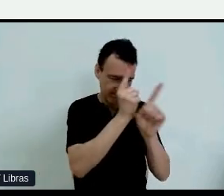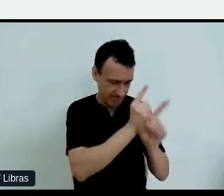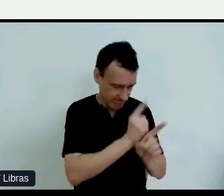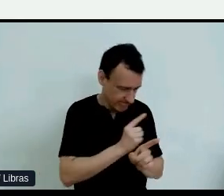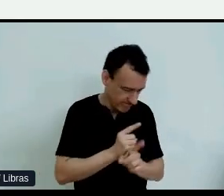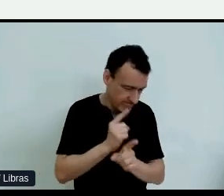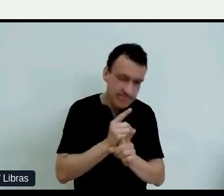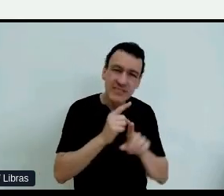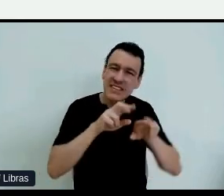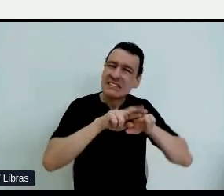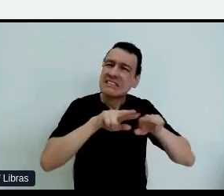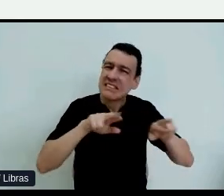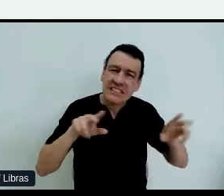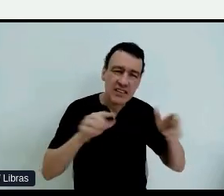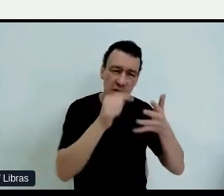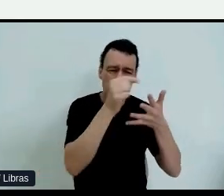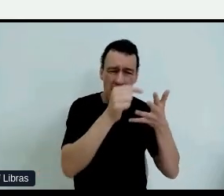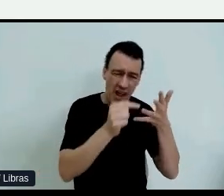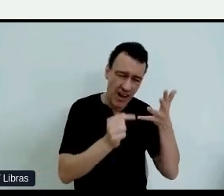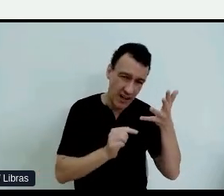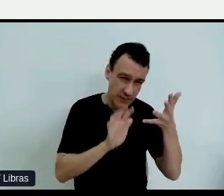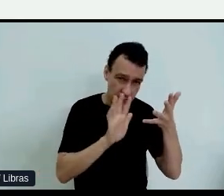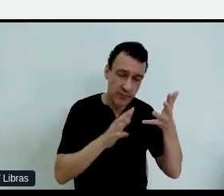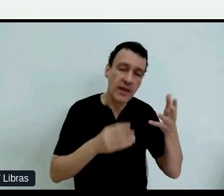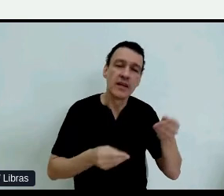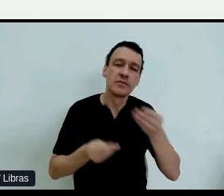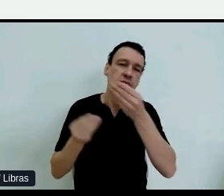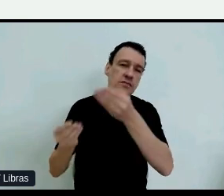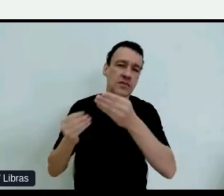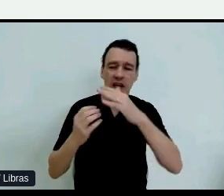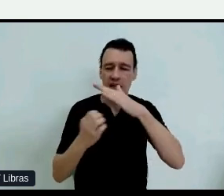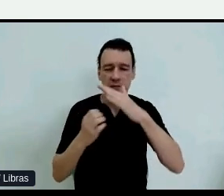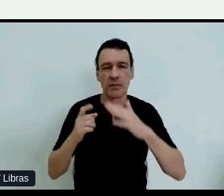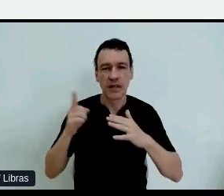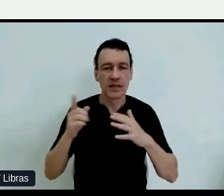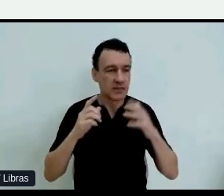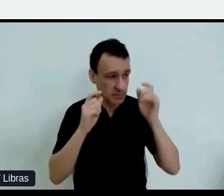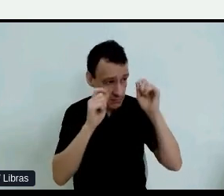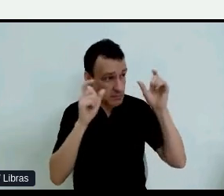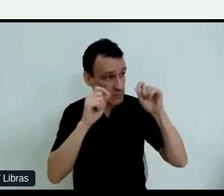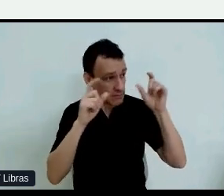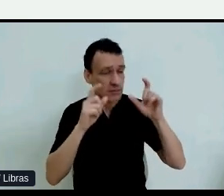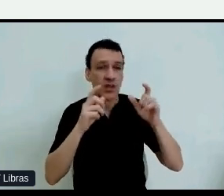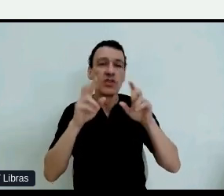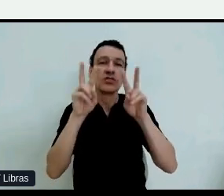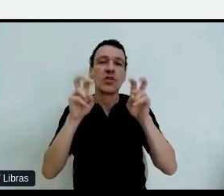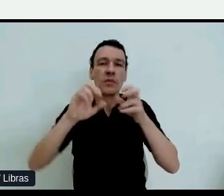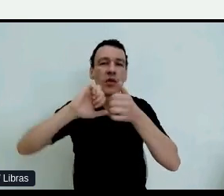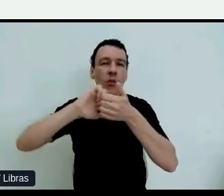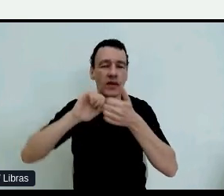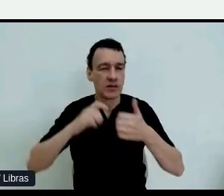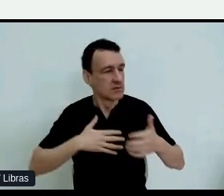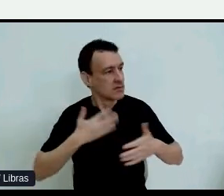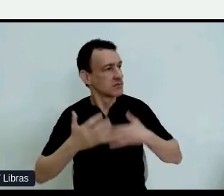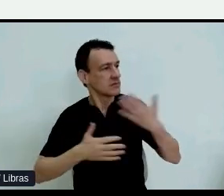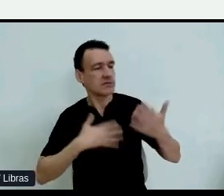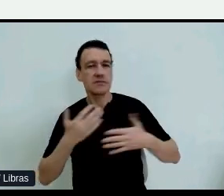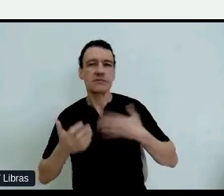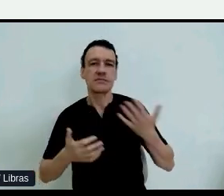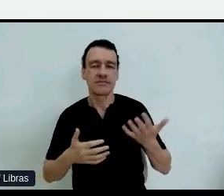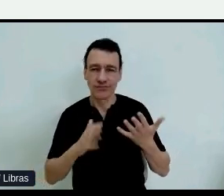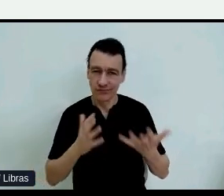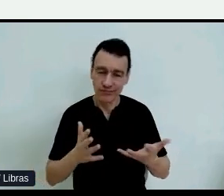poder fazer essa questão, né? Essa avaliação de qualidade, né? As pessoas têm medo de que